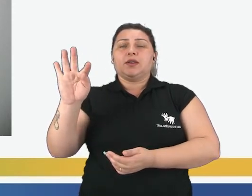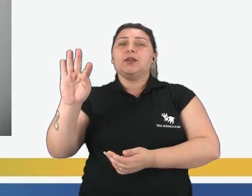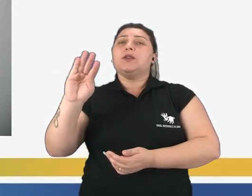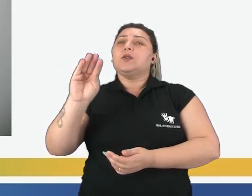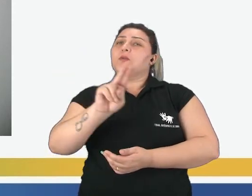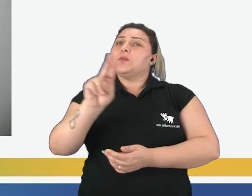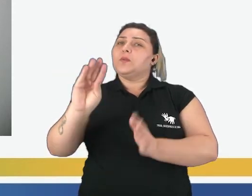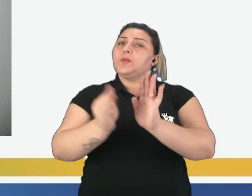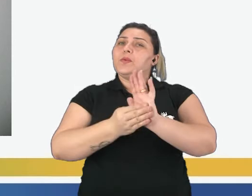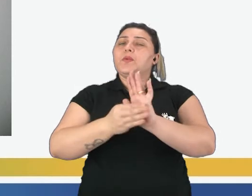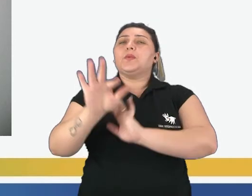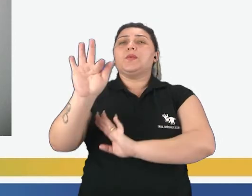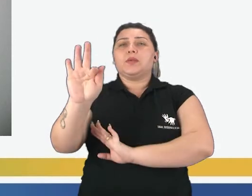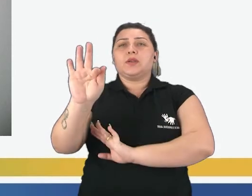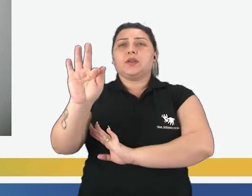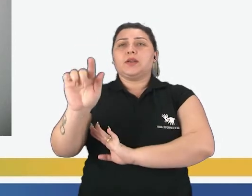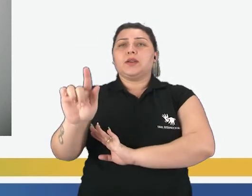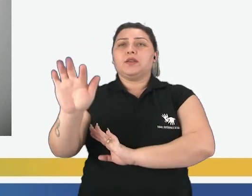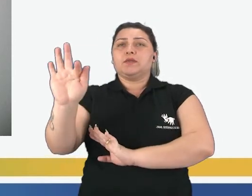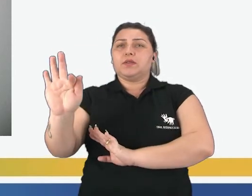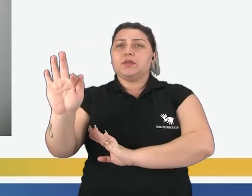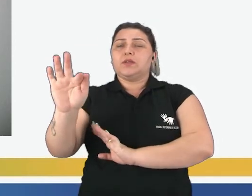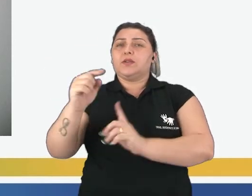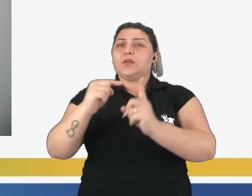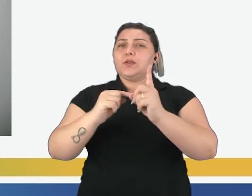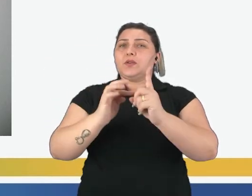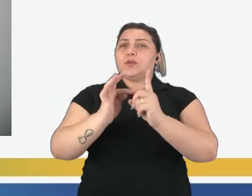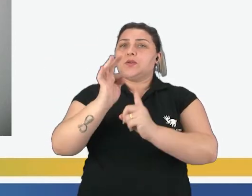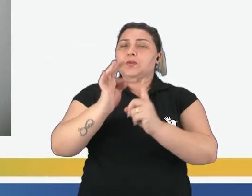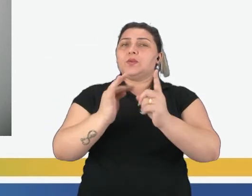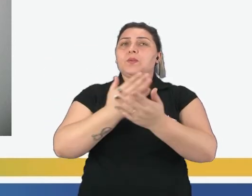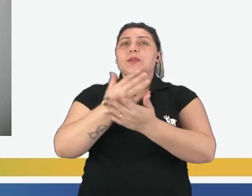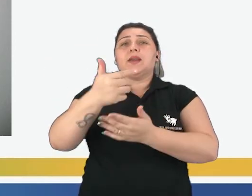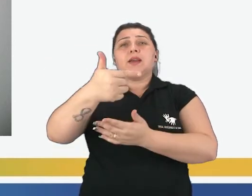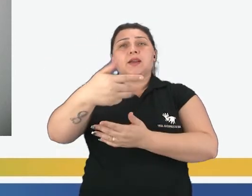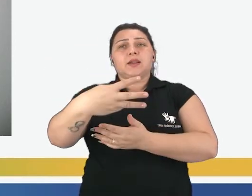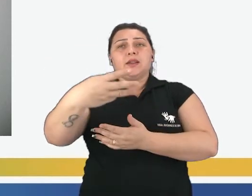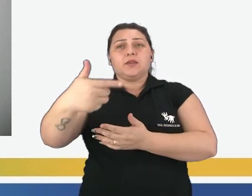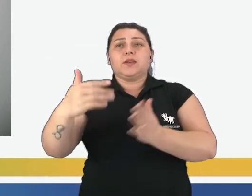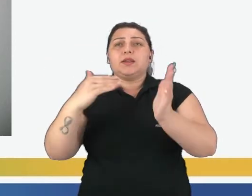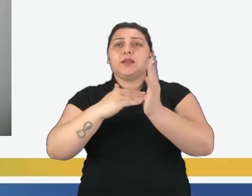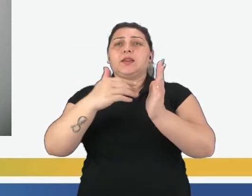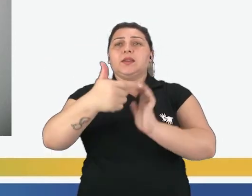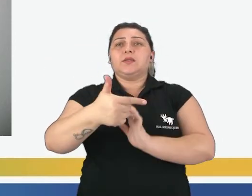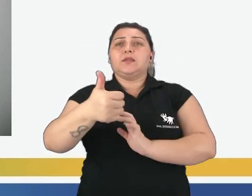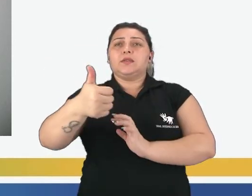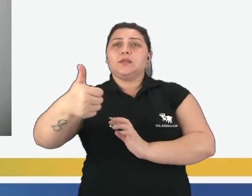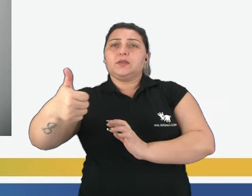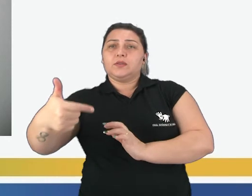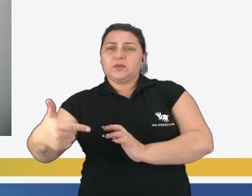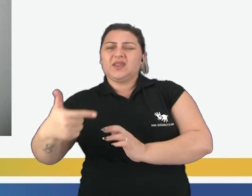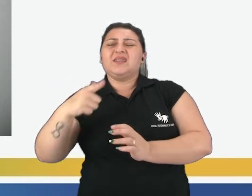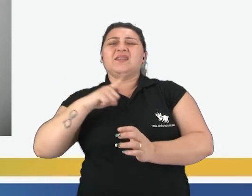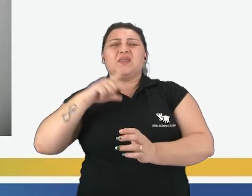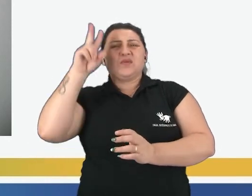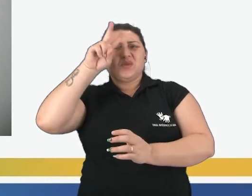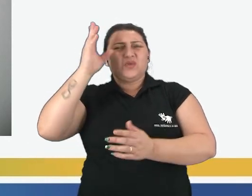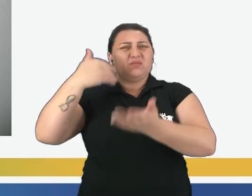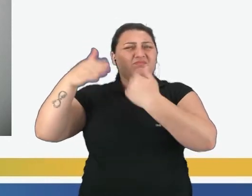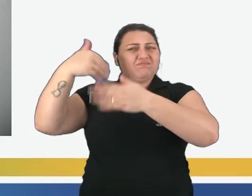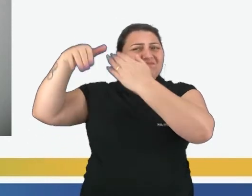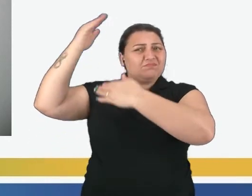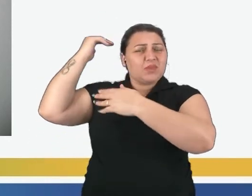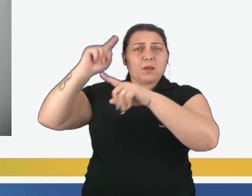colocaram graus Fahrenheit no termômetro, que começava em 32 e ia até 212, né? Tem toda uma história por trás disso, pessoal,